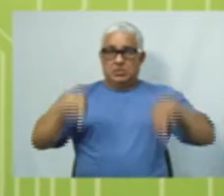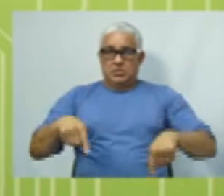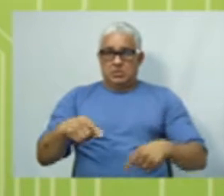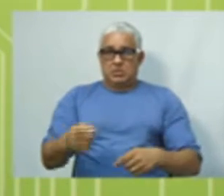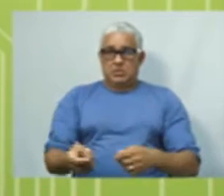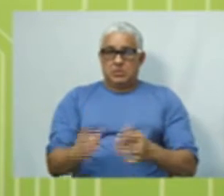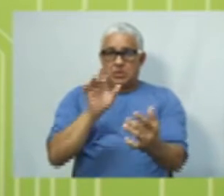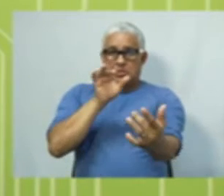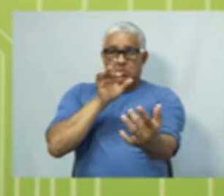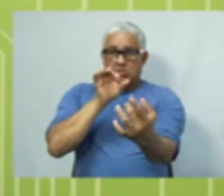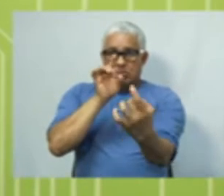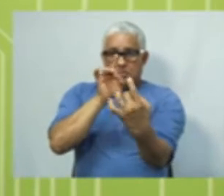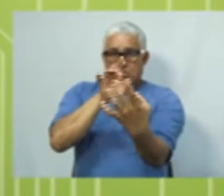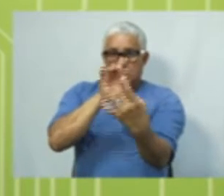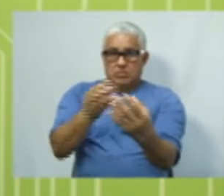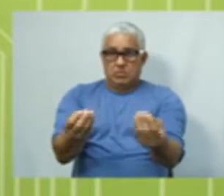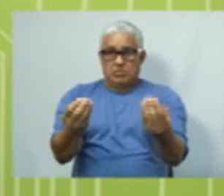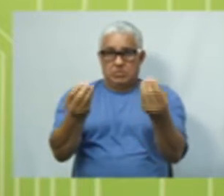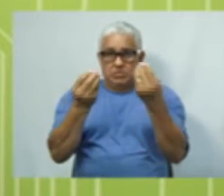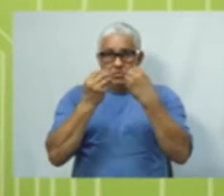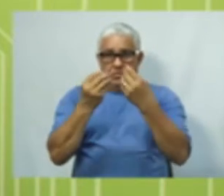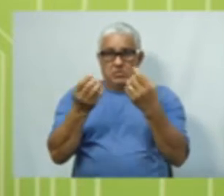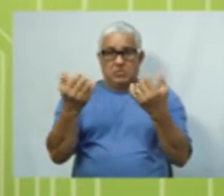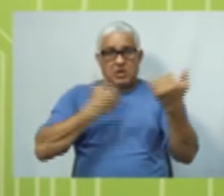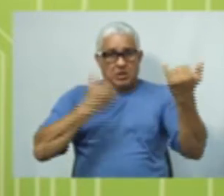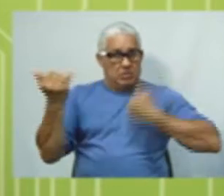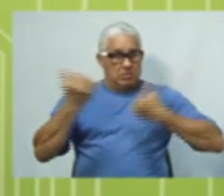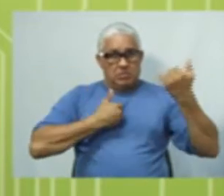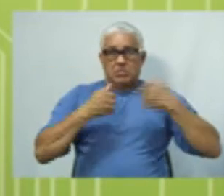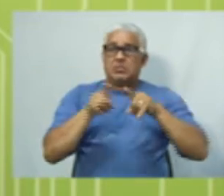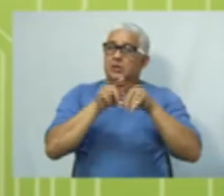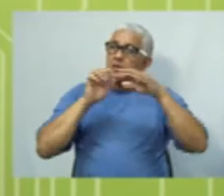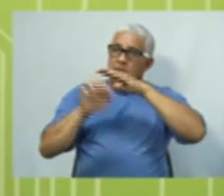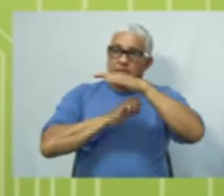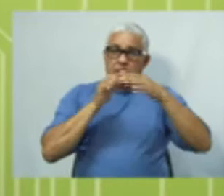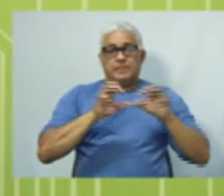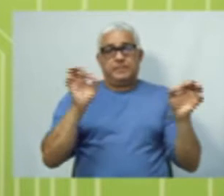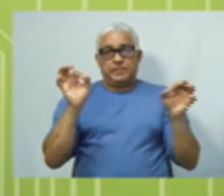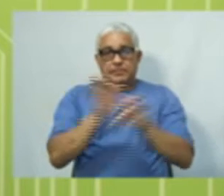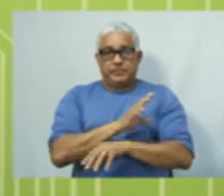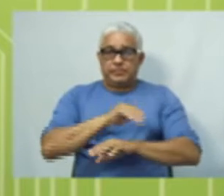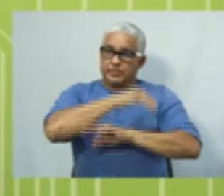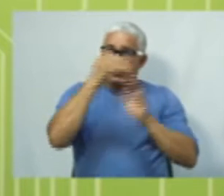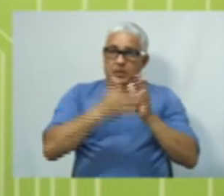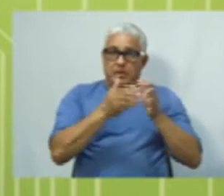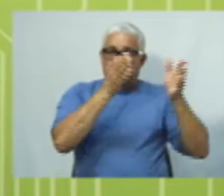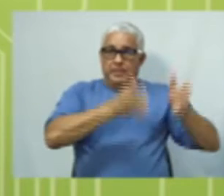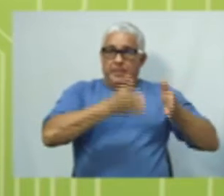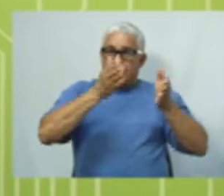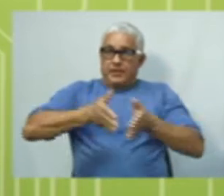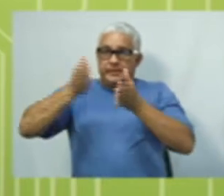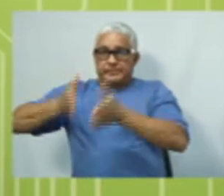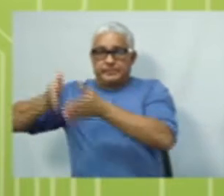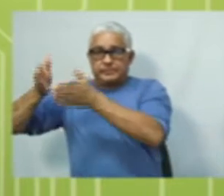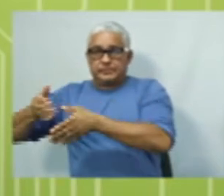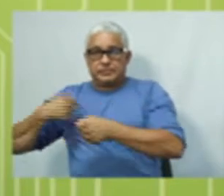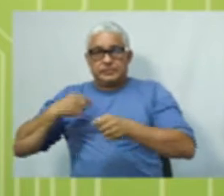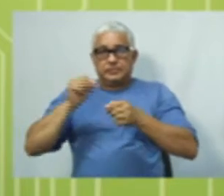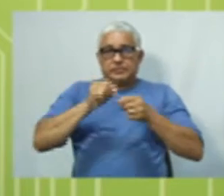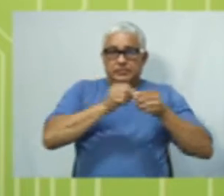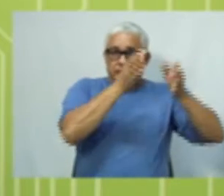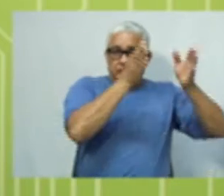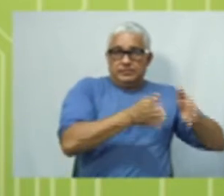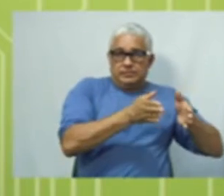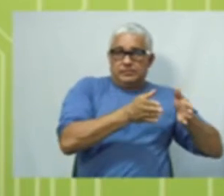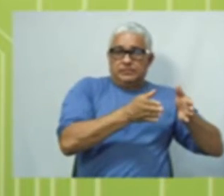essa resposta, me dê esse retorno, para que a minha empresa conclua todas as fases do que foi